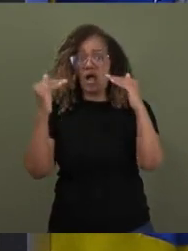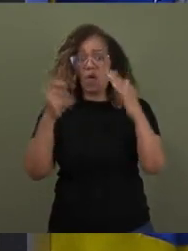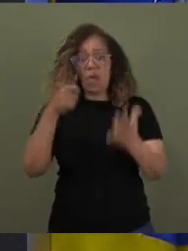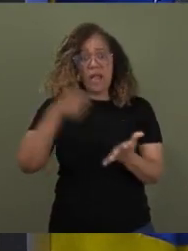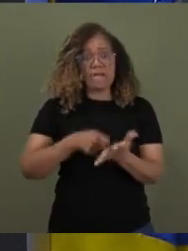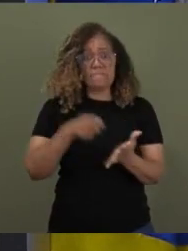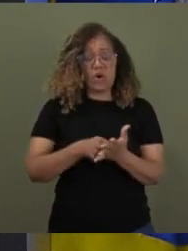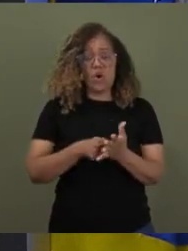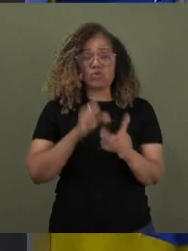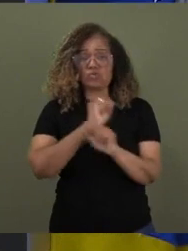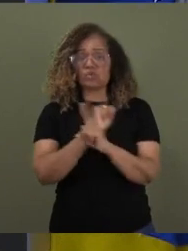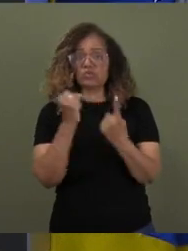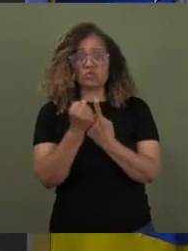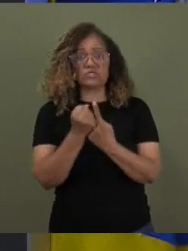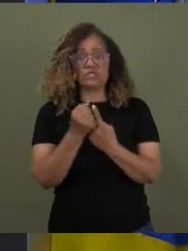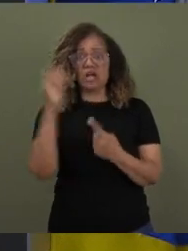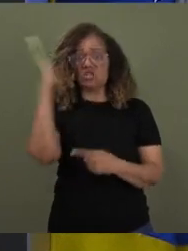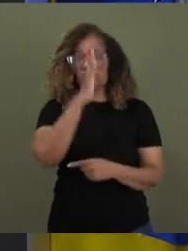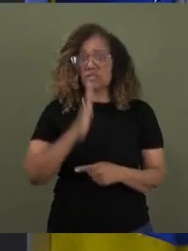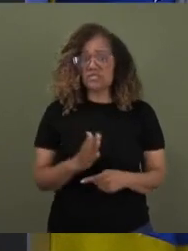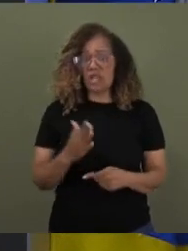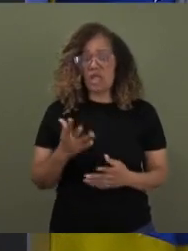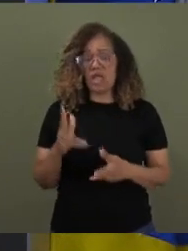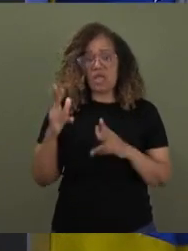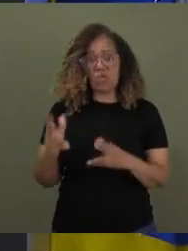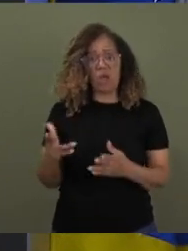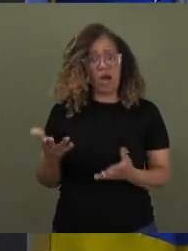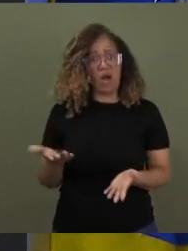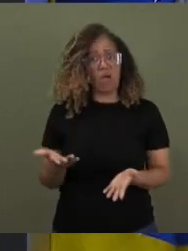Se prevalecer, senador Girão, a